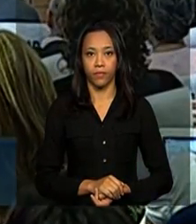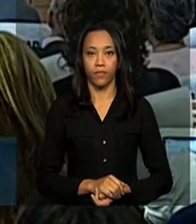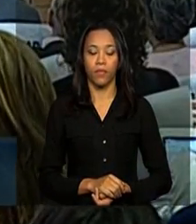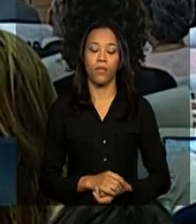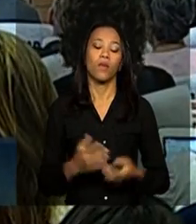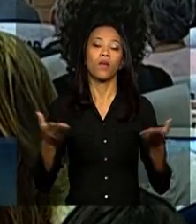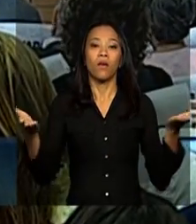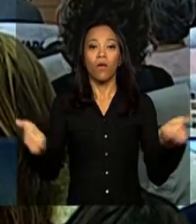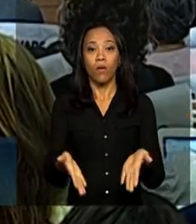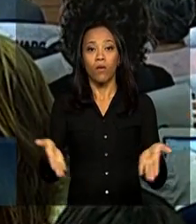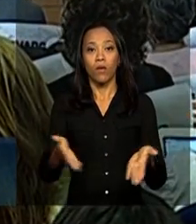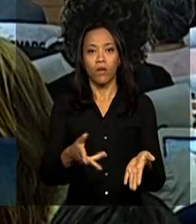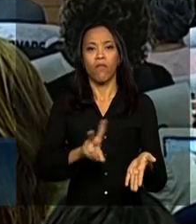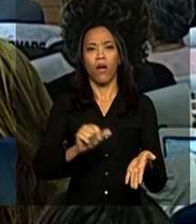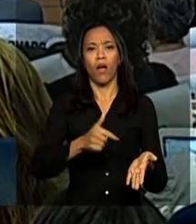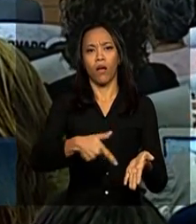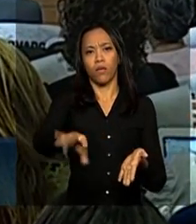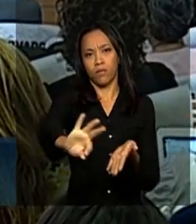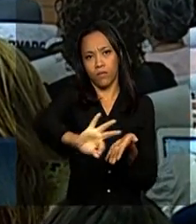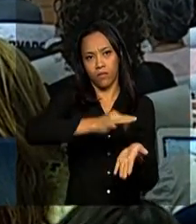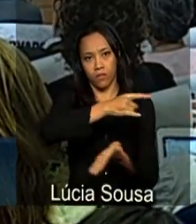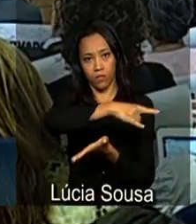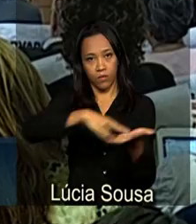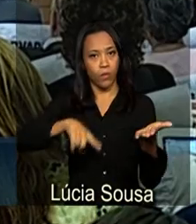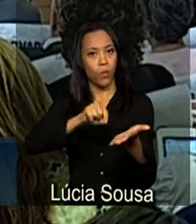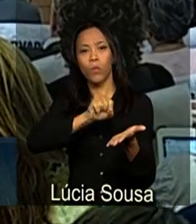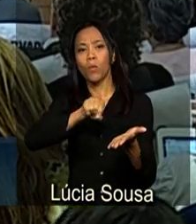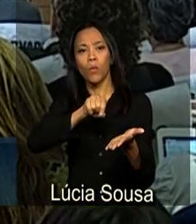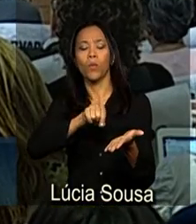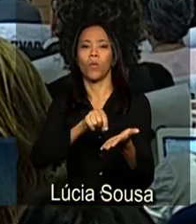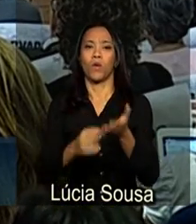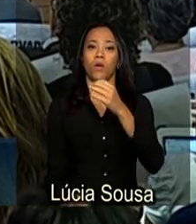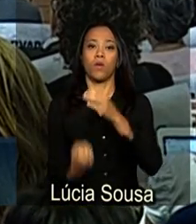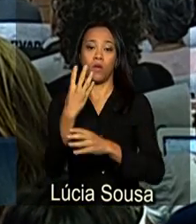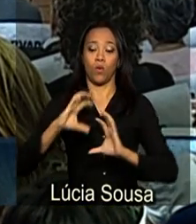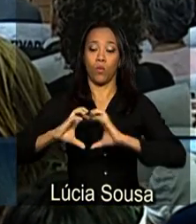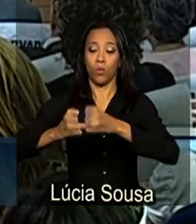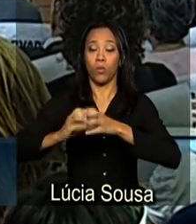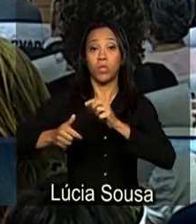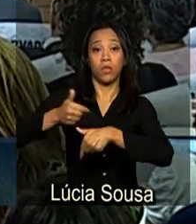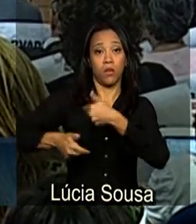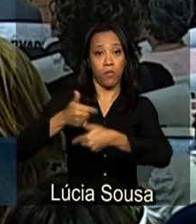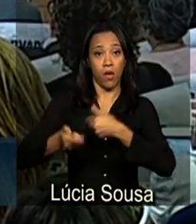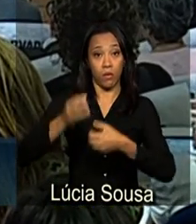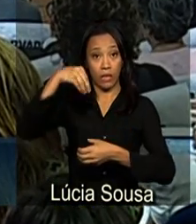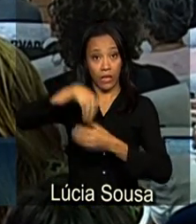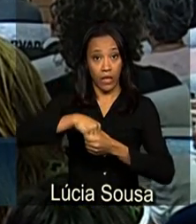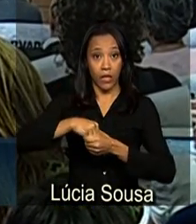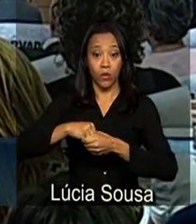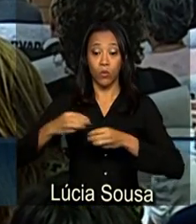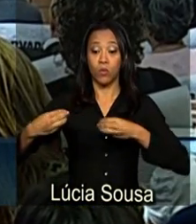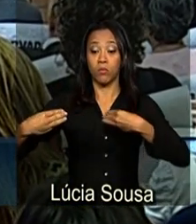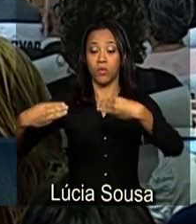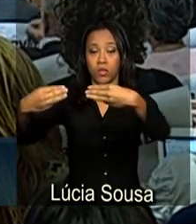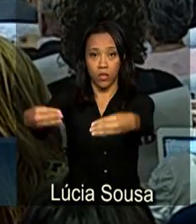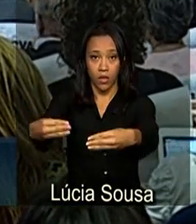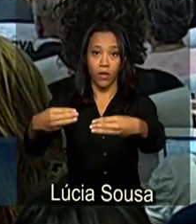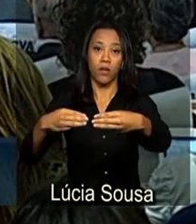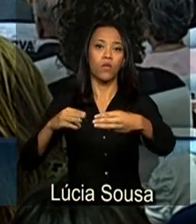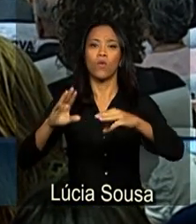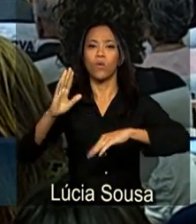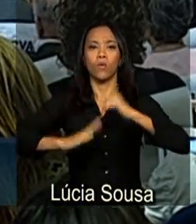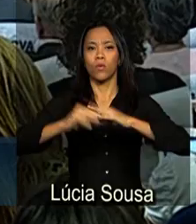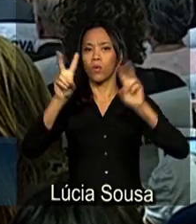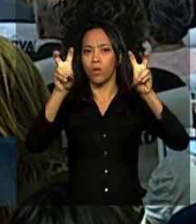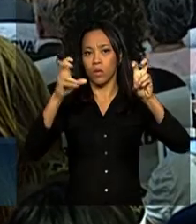Neste momento, será assinada a portaria que institui Grupo de Trabalho Interministerial de Saúde da Mulher com Deficiência